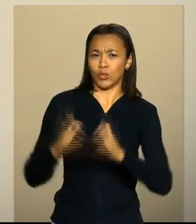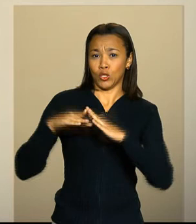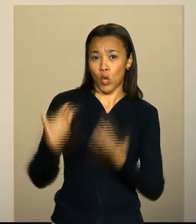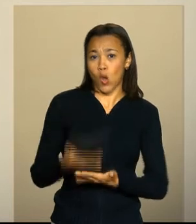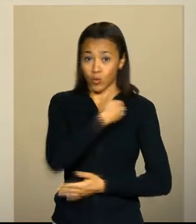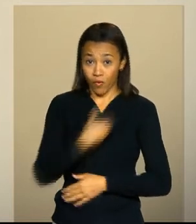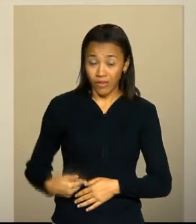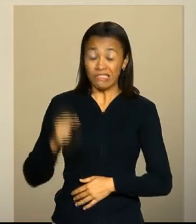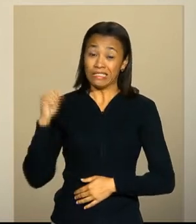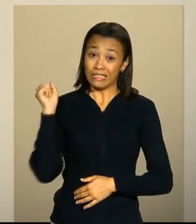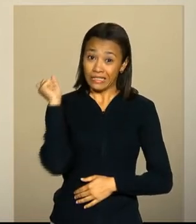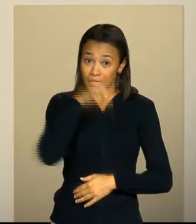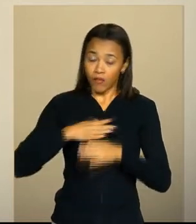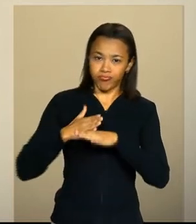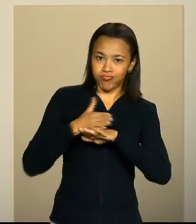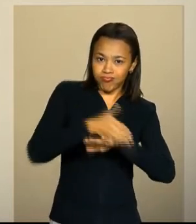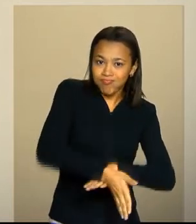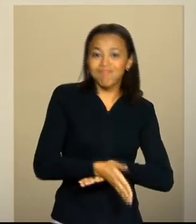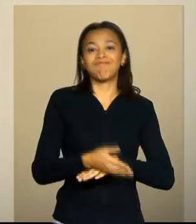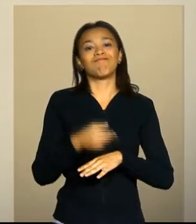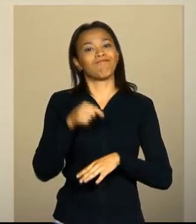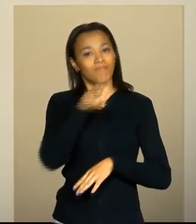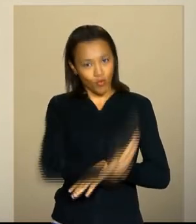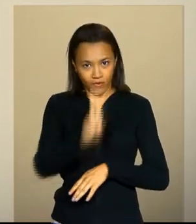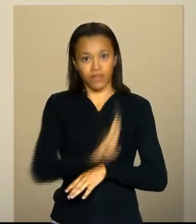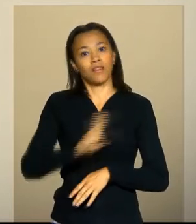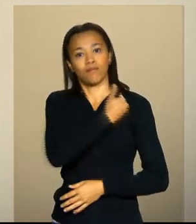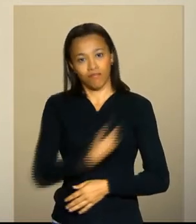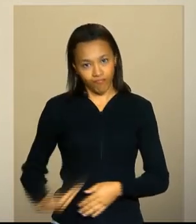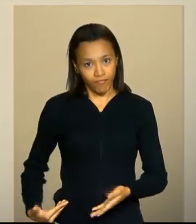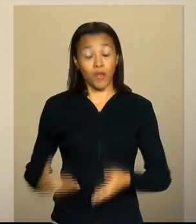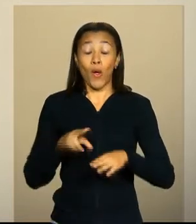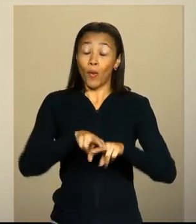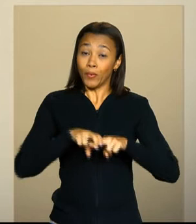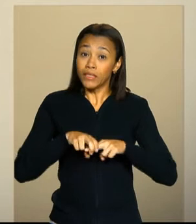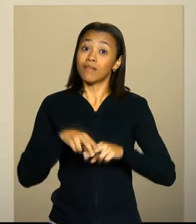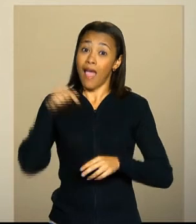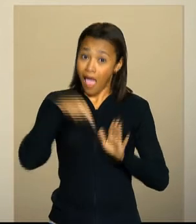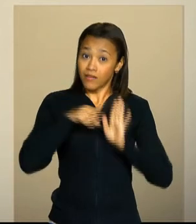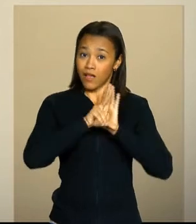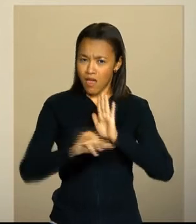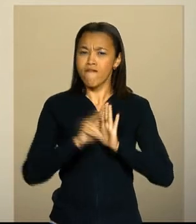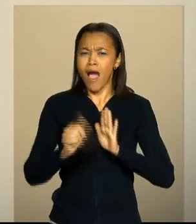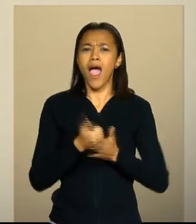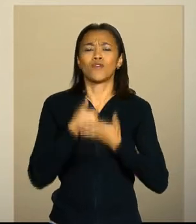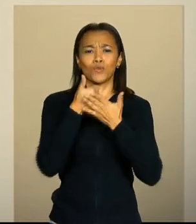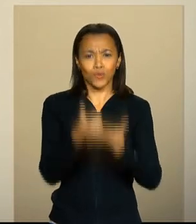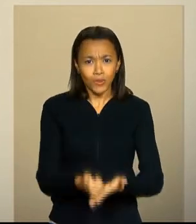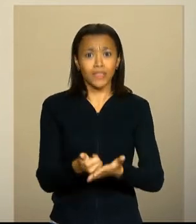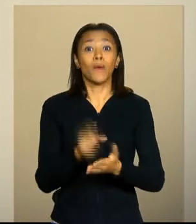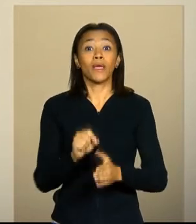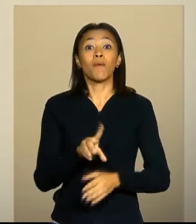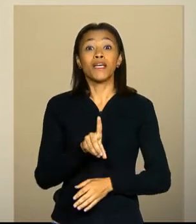públicas têm dificuldade de ter acesso à universidade pública por isso essa lei contribui para